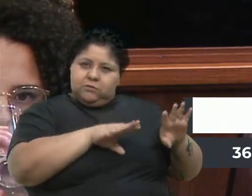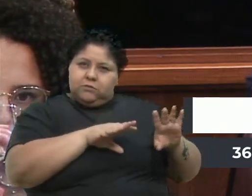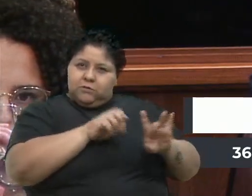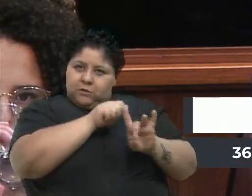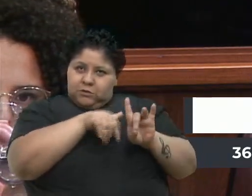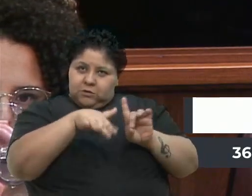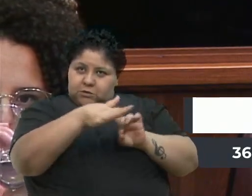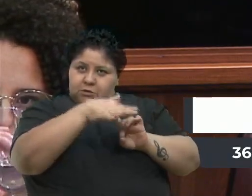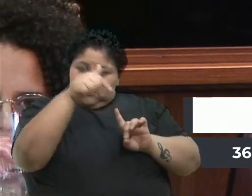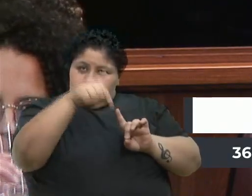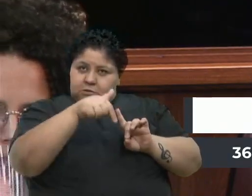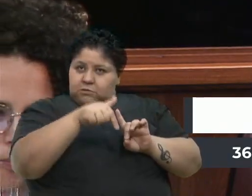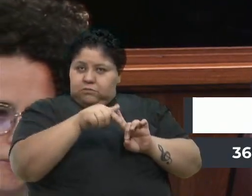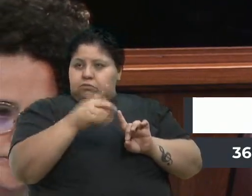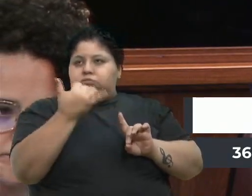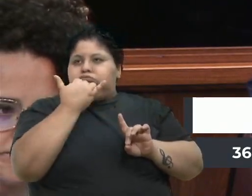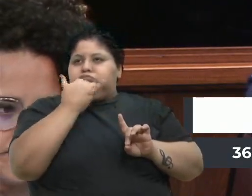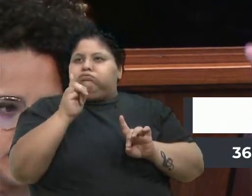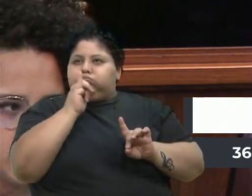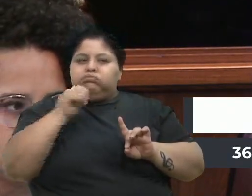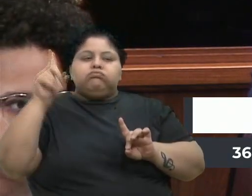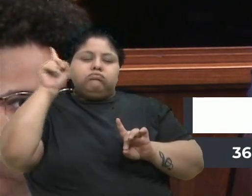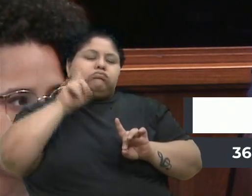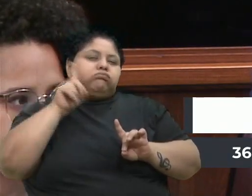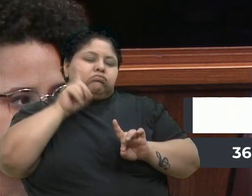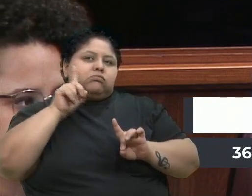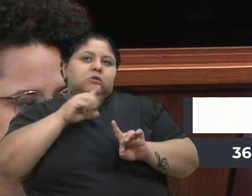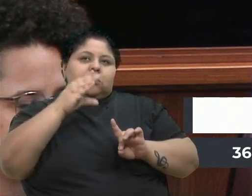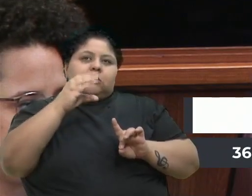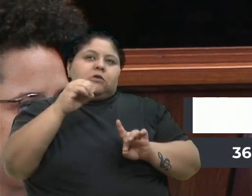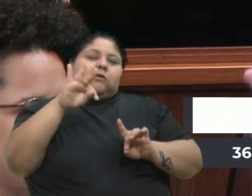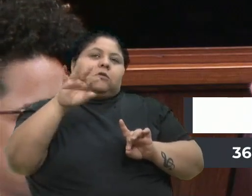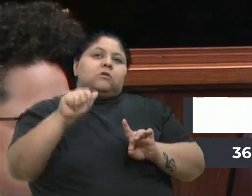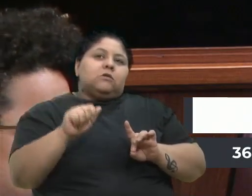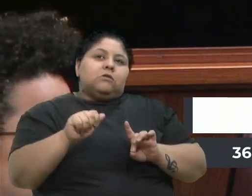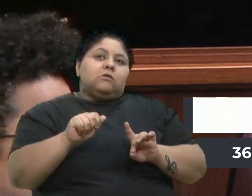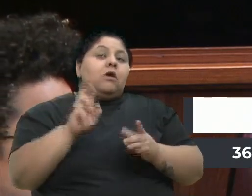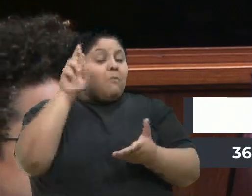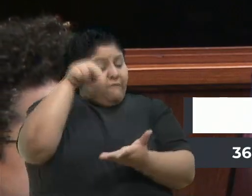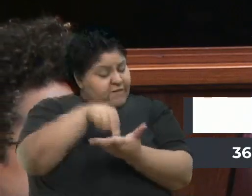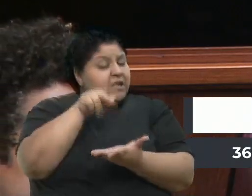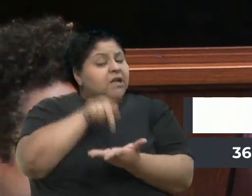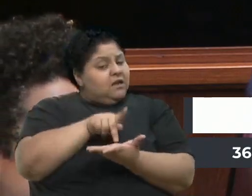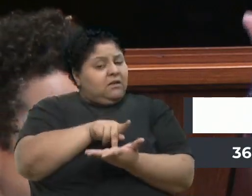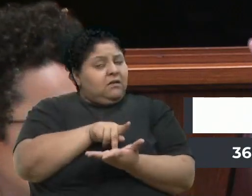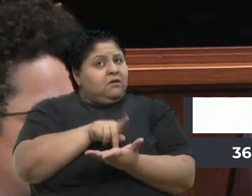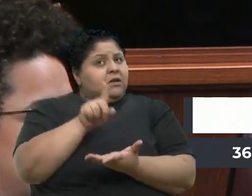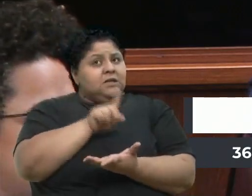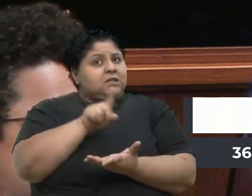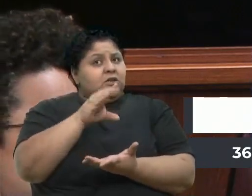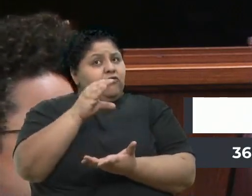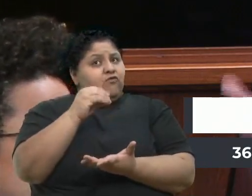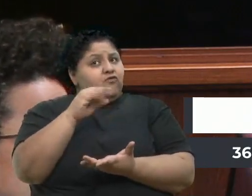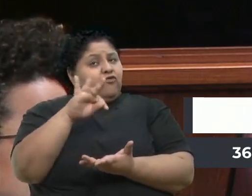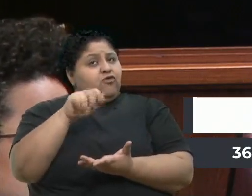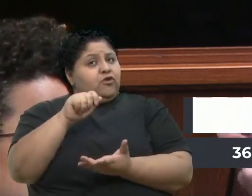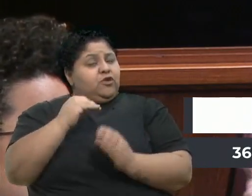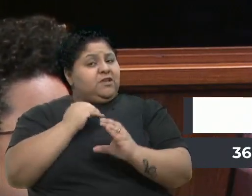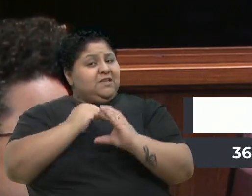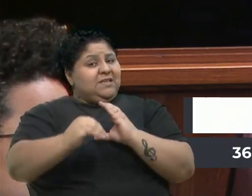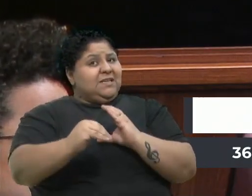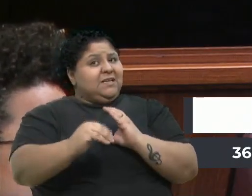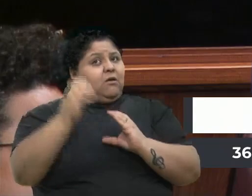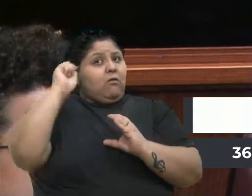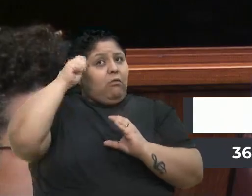sociedade estadunidense, por exemplo, as cotas são uma realidade. Se não fossem as cotas para negros e negras,